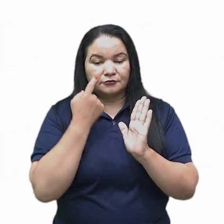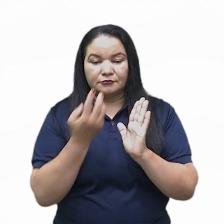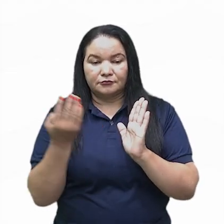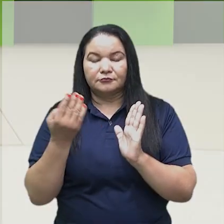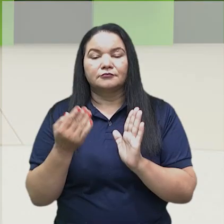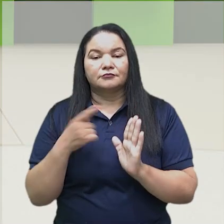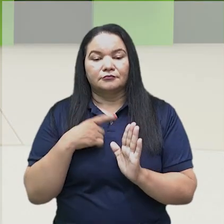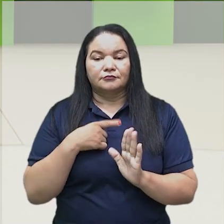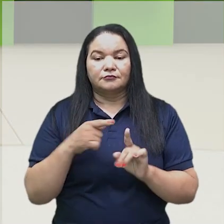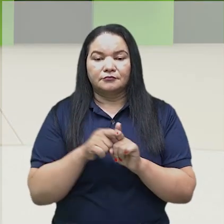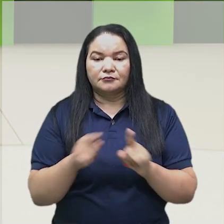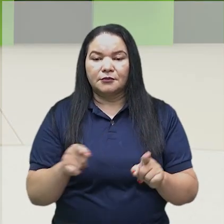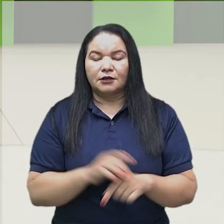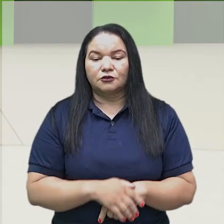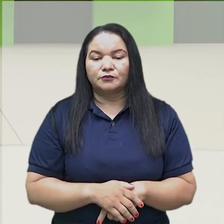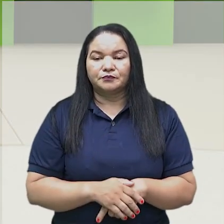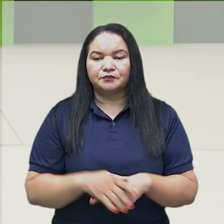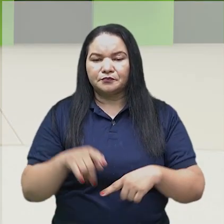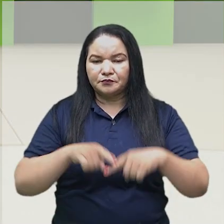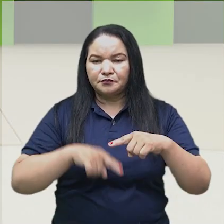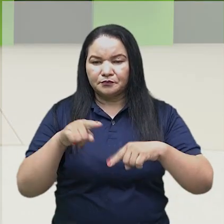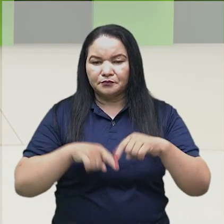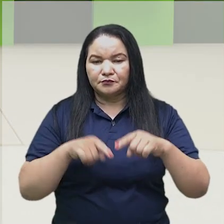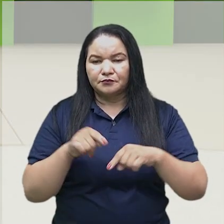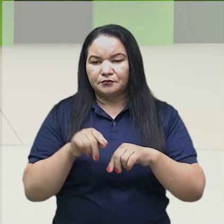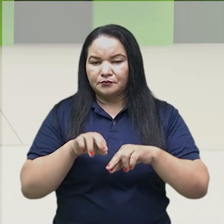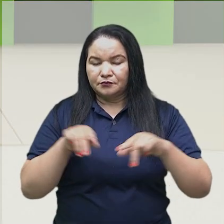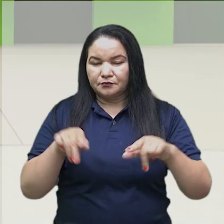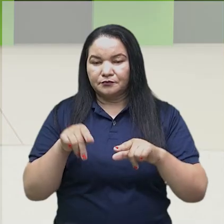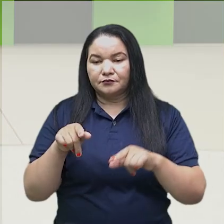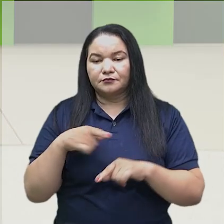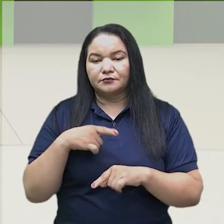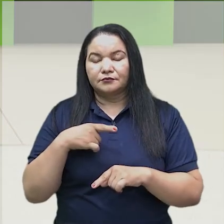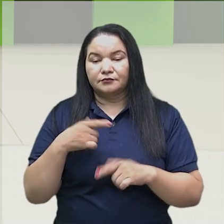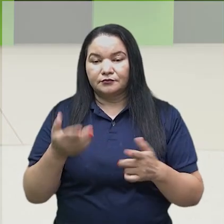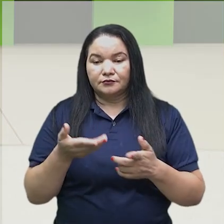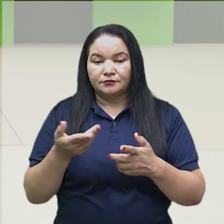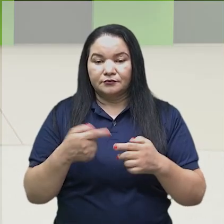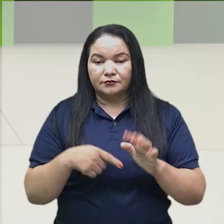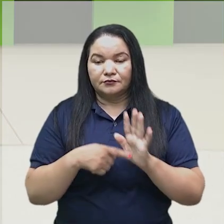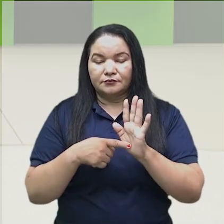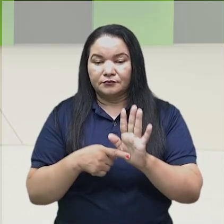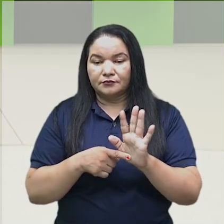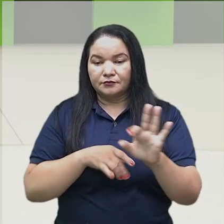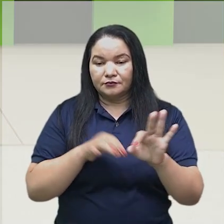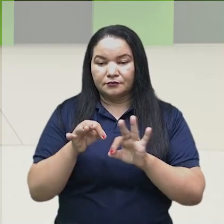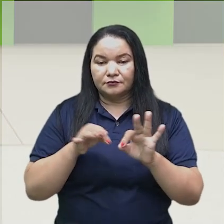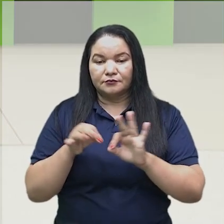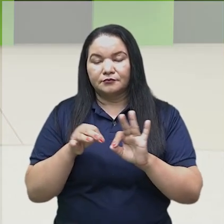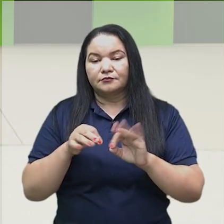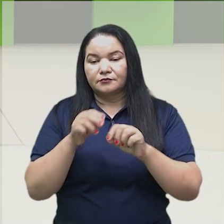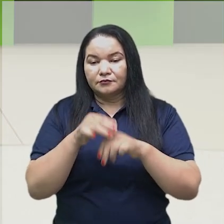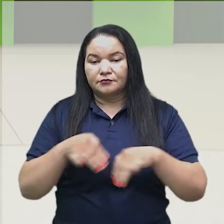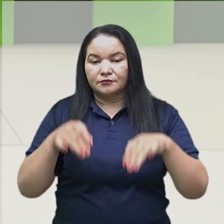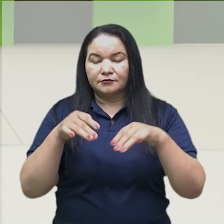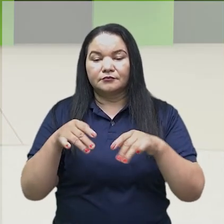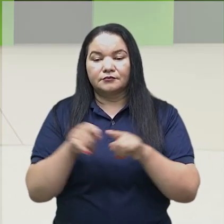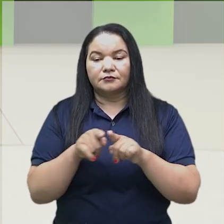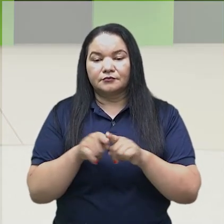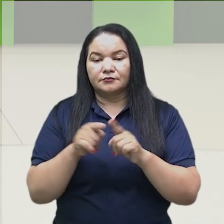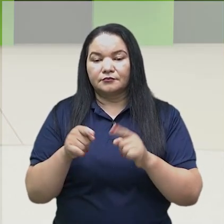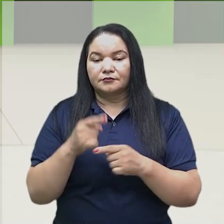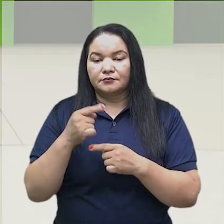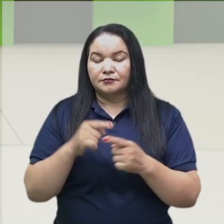Bom, o que fazer com esses resíduos, né? Aqui a gente tem um esqueminha, né, sobre esses resíduos químicos, principalmente